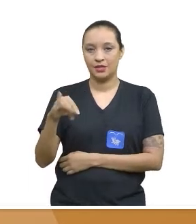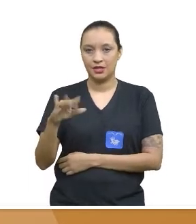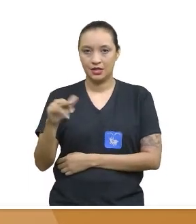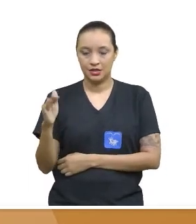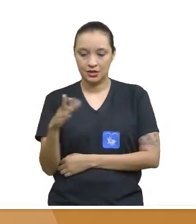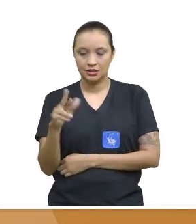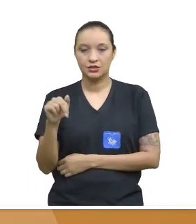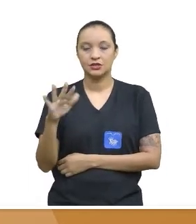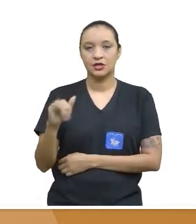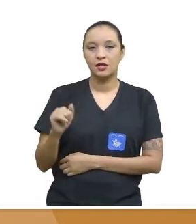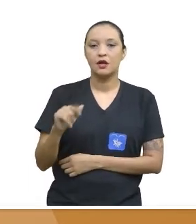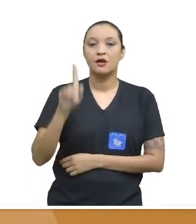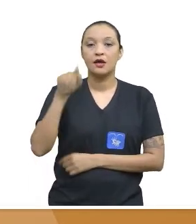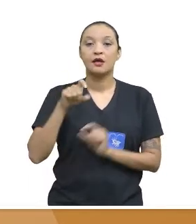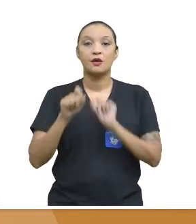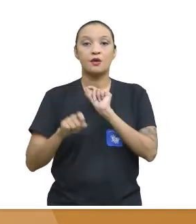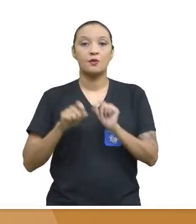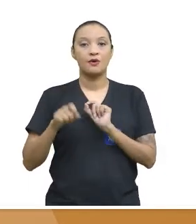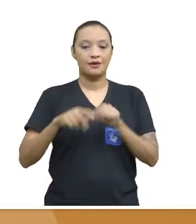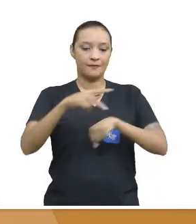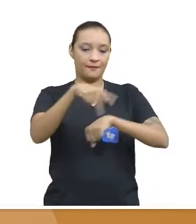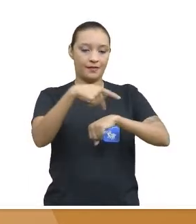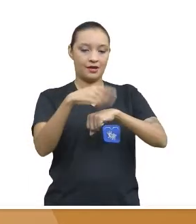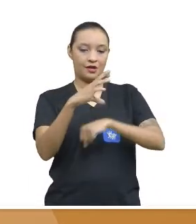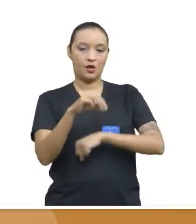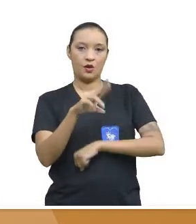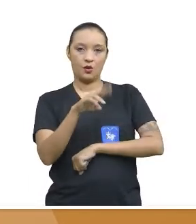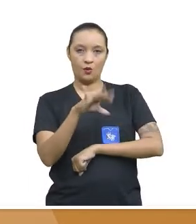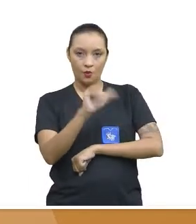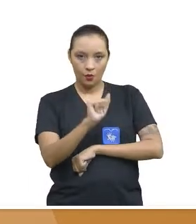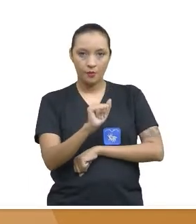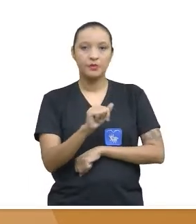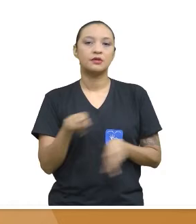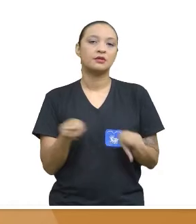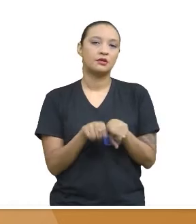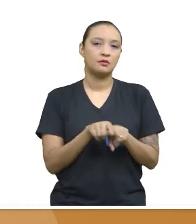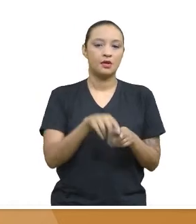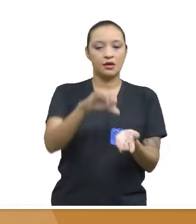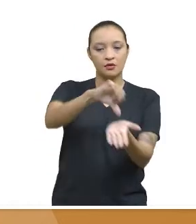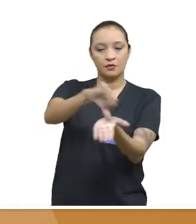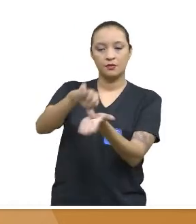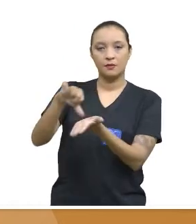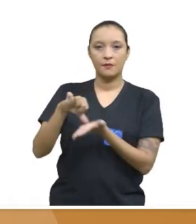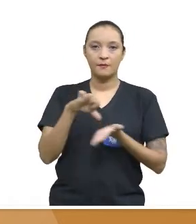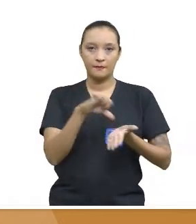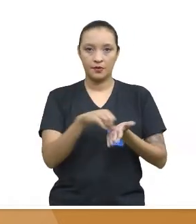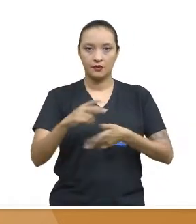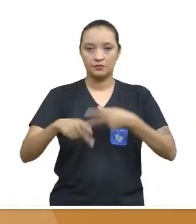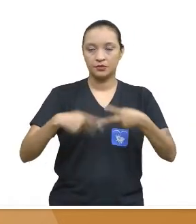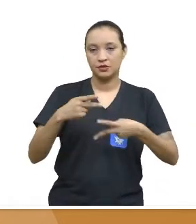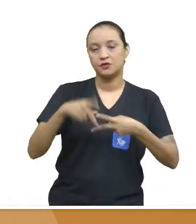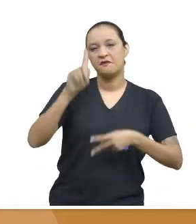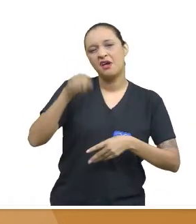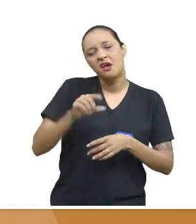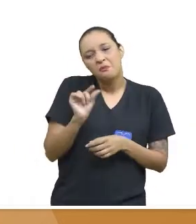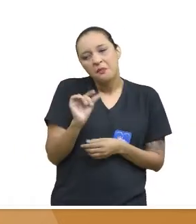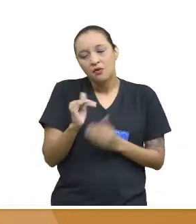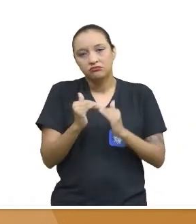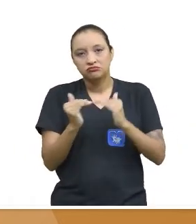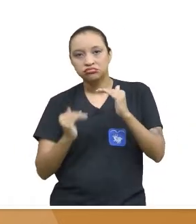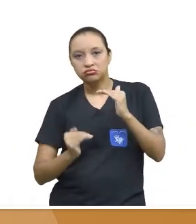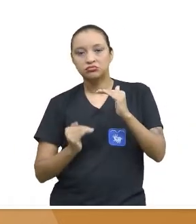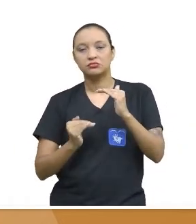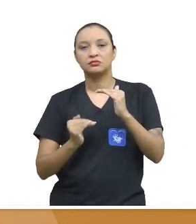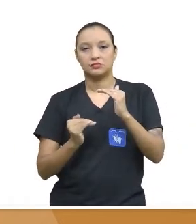outra unidade administrativa são as capitanias gerais, um pouco inferiores a essas unidades maiores que eram